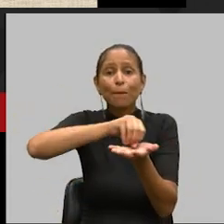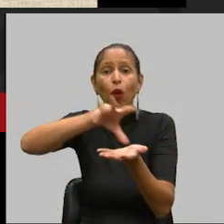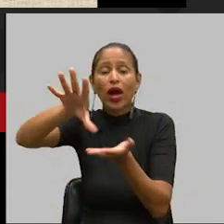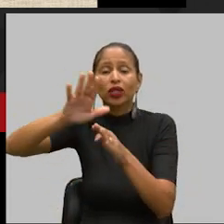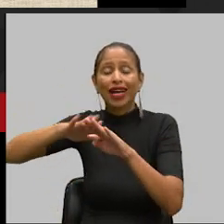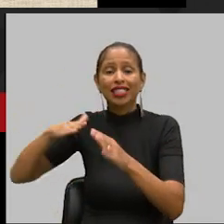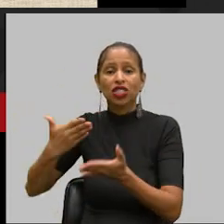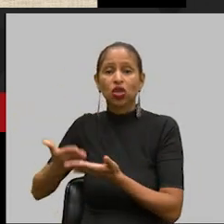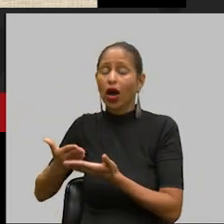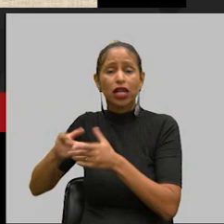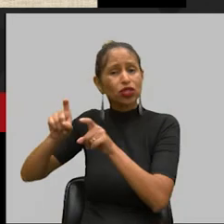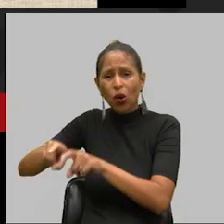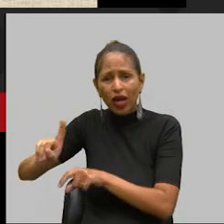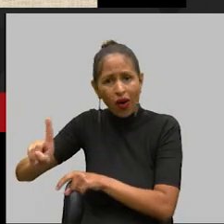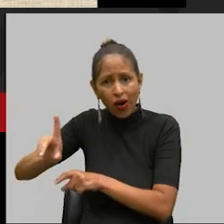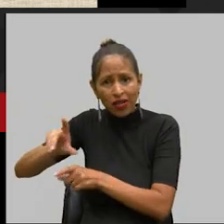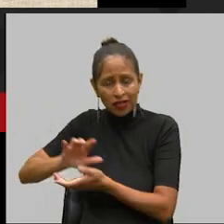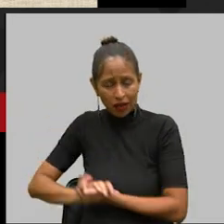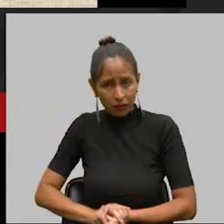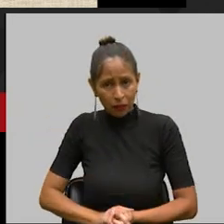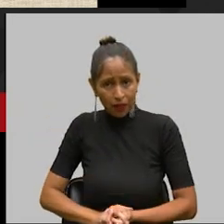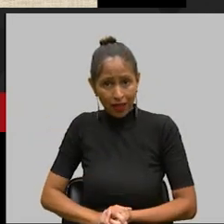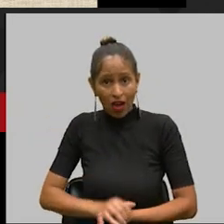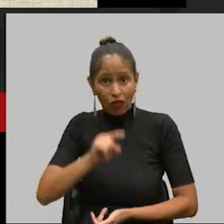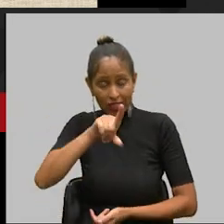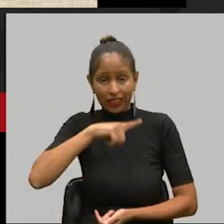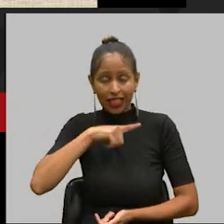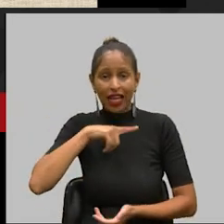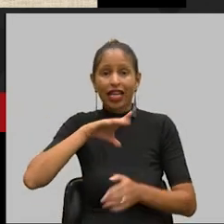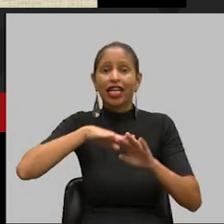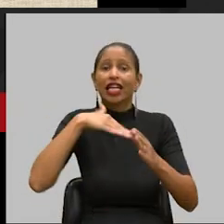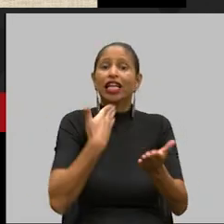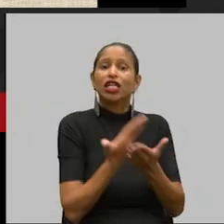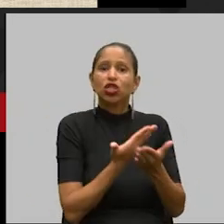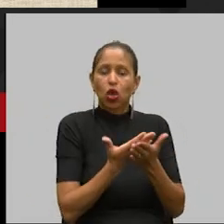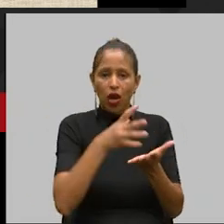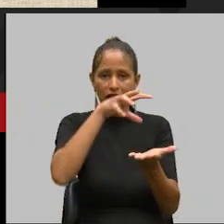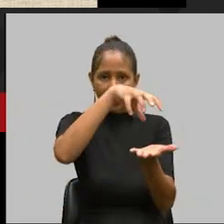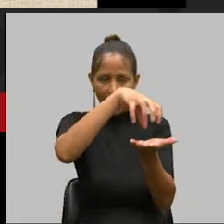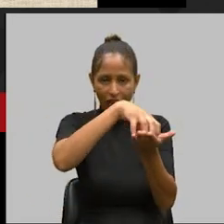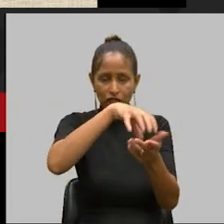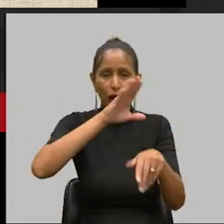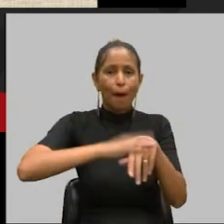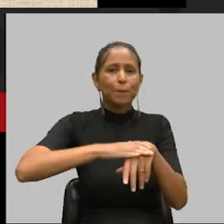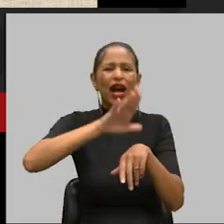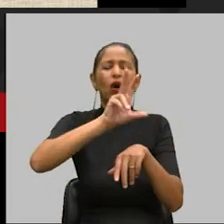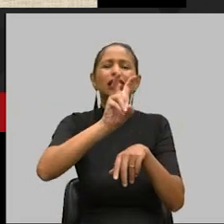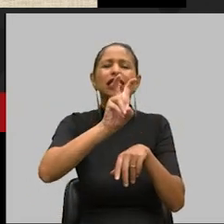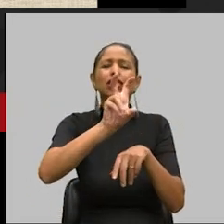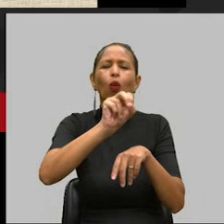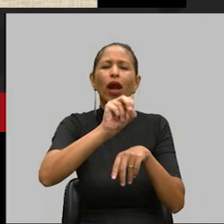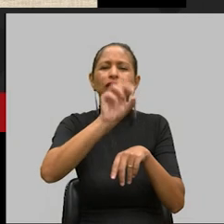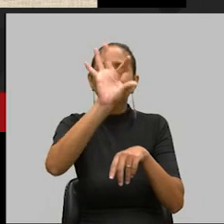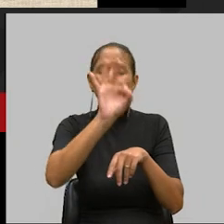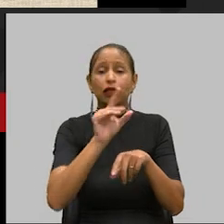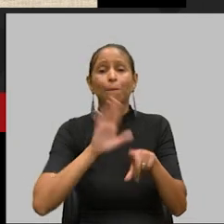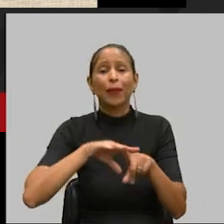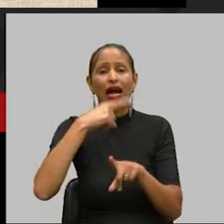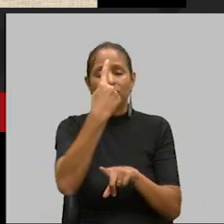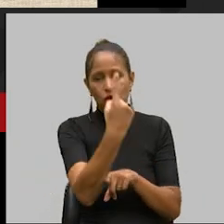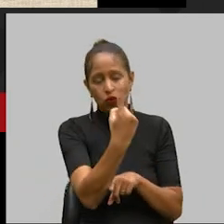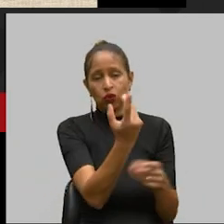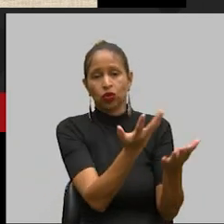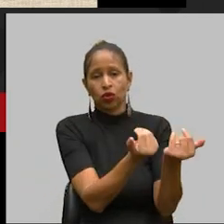escolas entendeu então você tem escolas na sede que tem o maior 50% mais um de